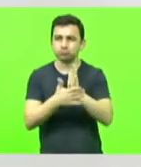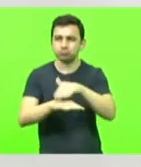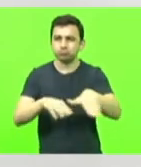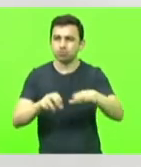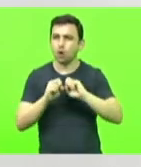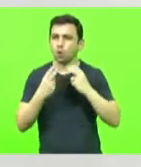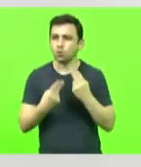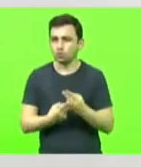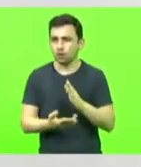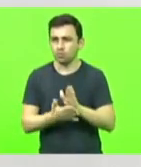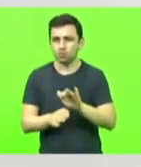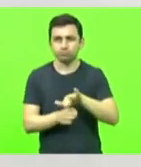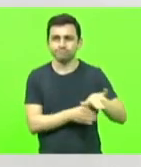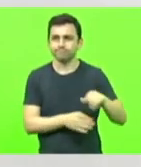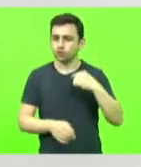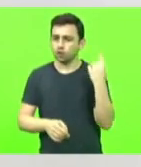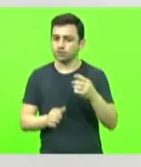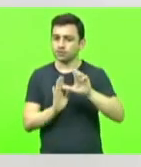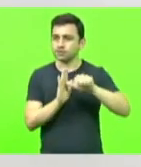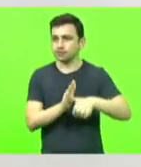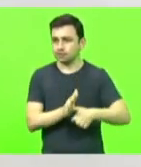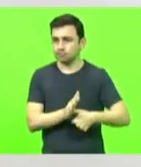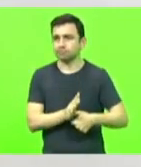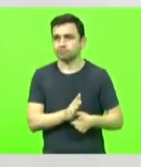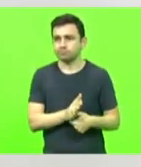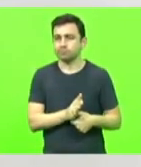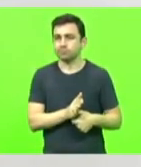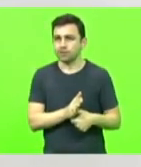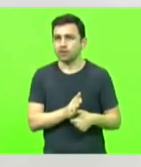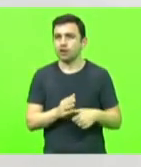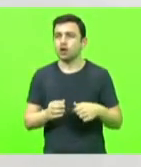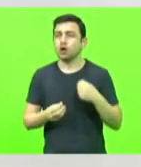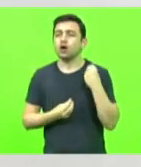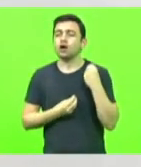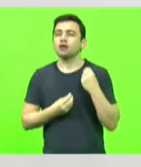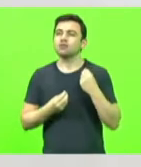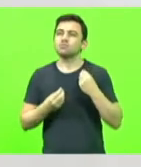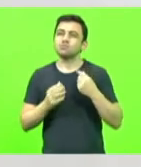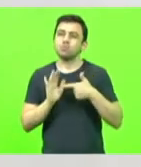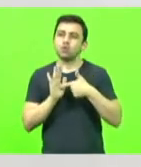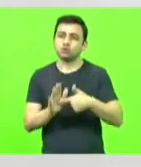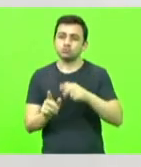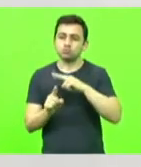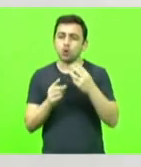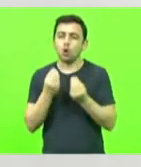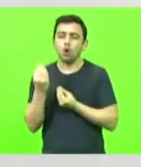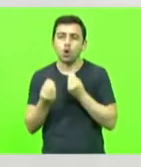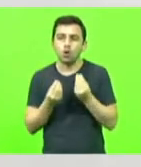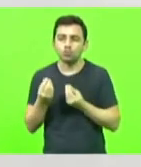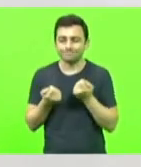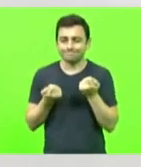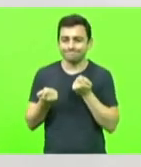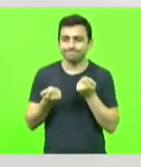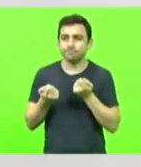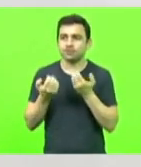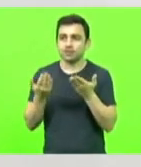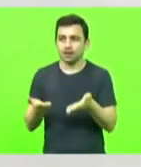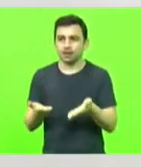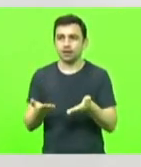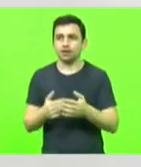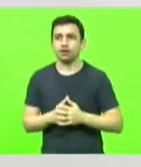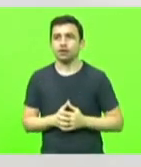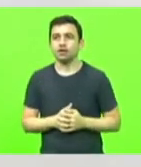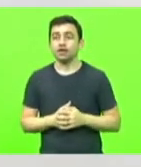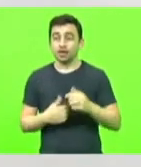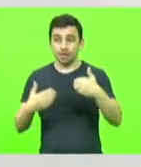atrasados. Isso muda toda a perspectiva de como deve ser lidado um desastre. Dessa forma, sendo o